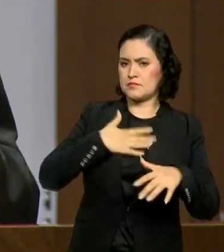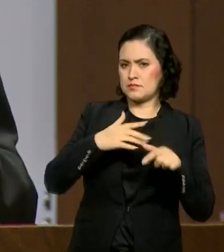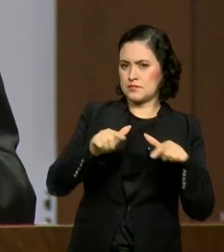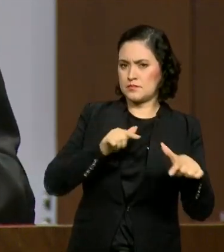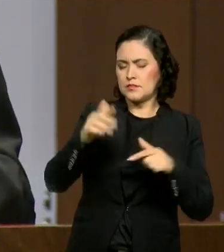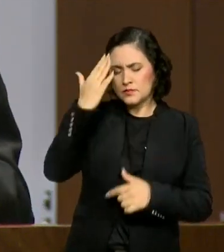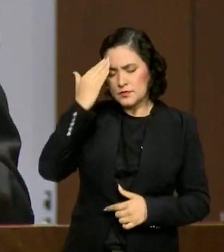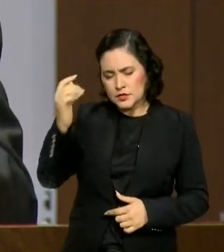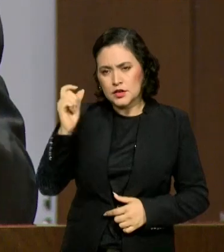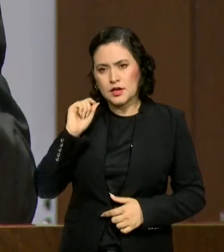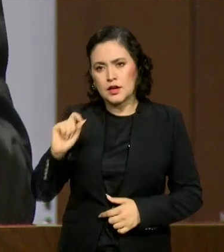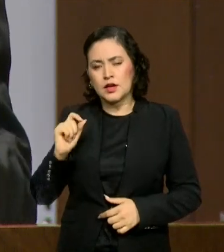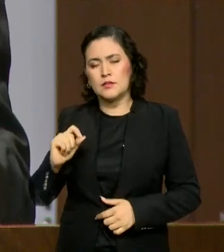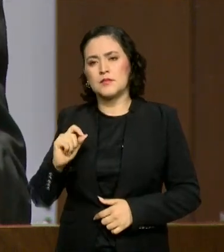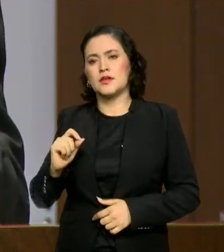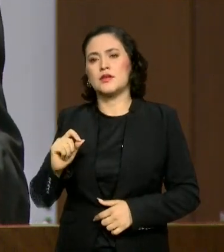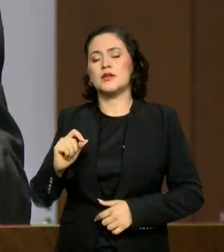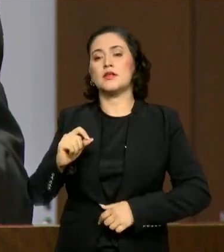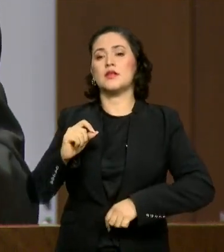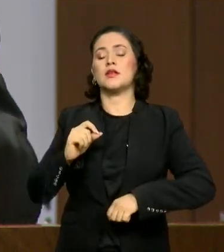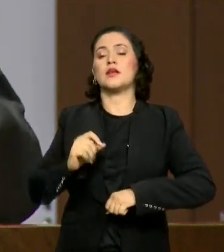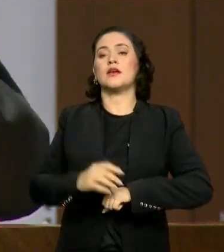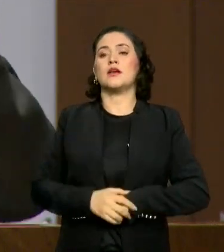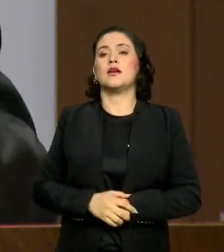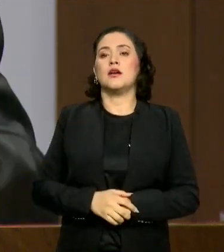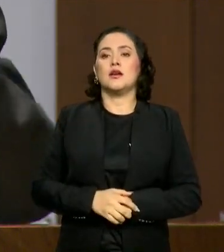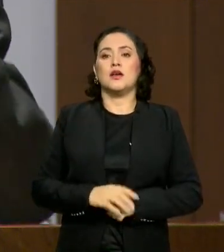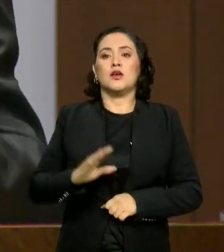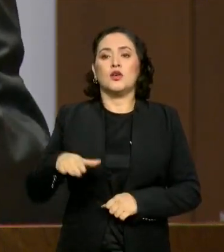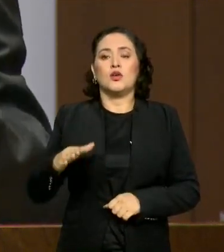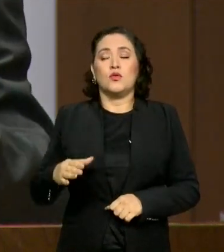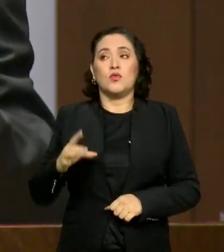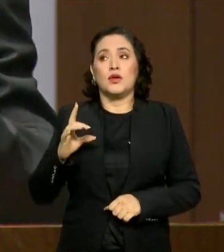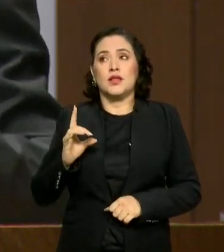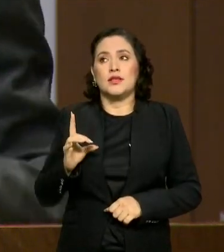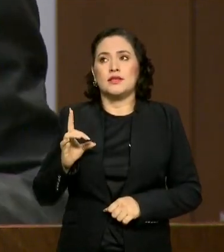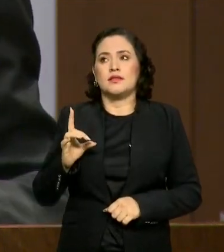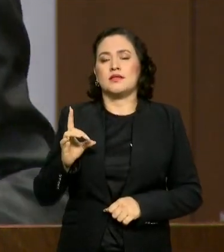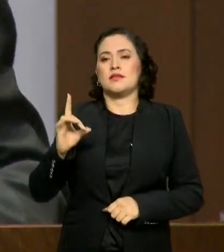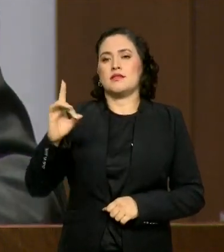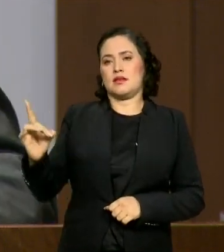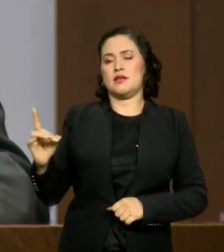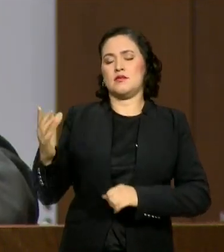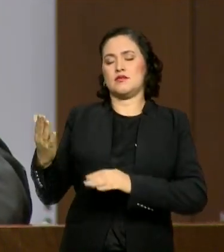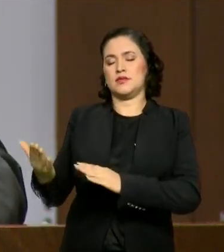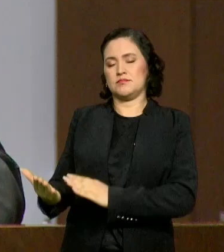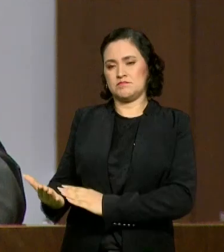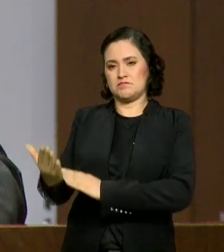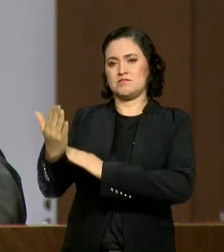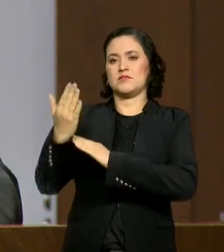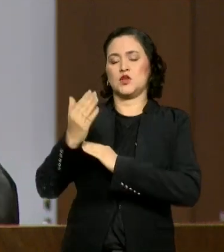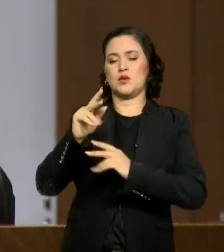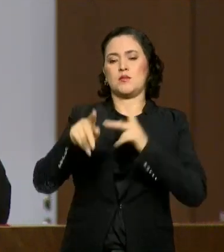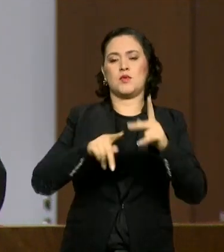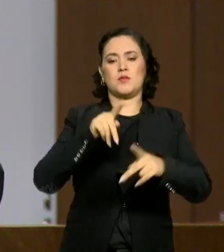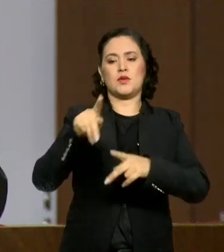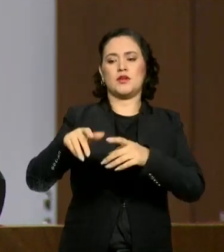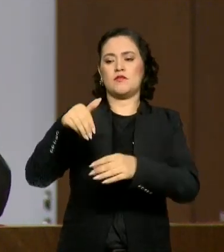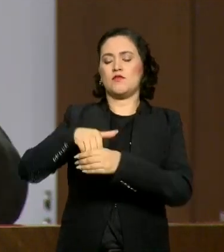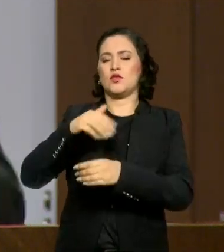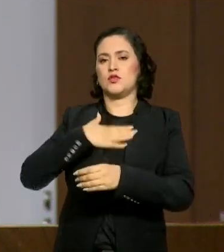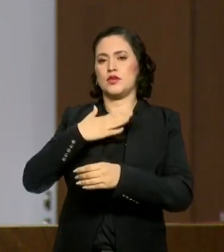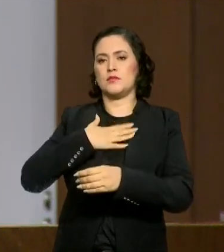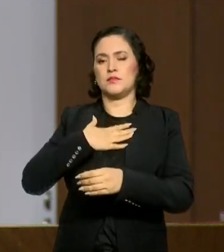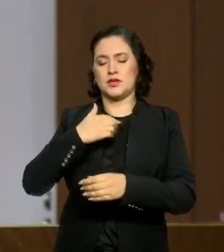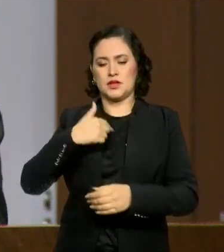primeiro momento que o povo do Maranhão e Deus me deu a oportunidade de estar aqui no Parlamento Maranhense, eu tenho dedicado